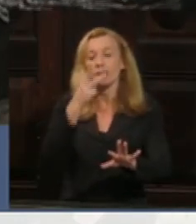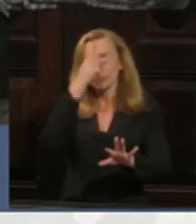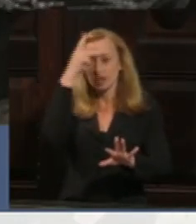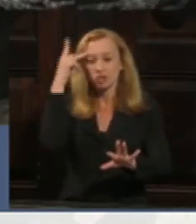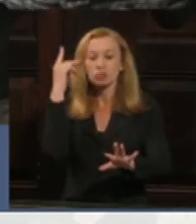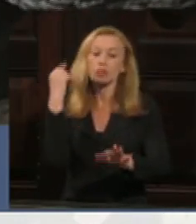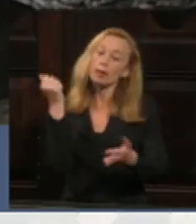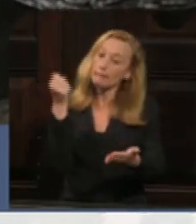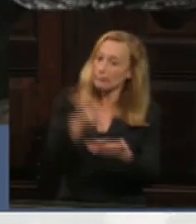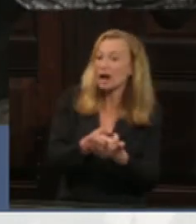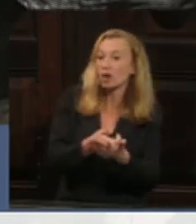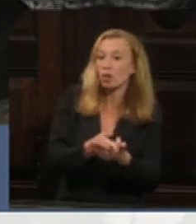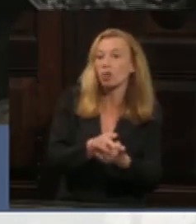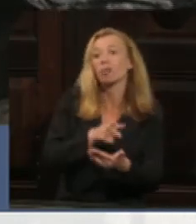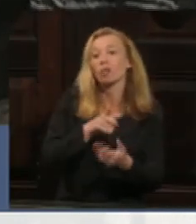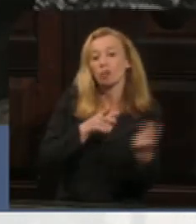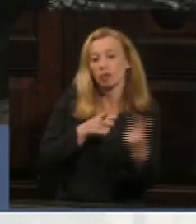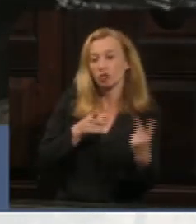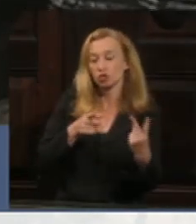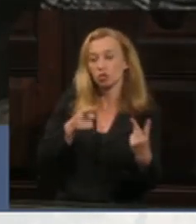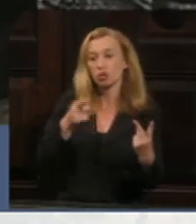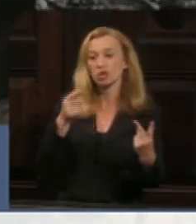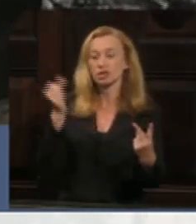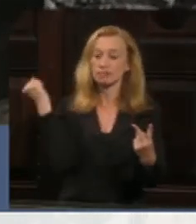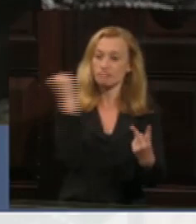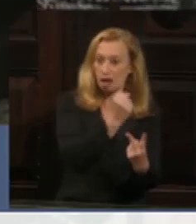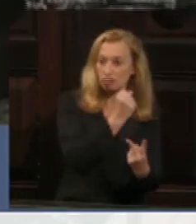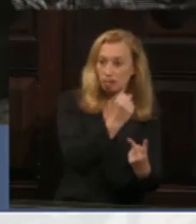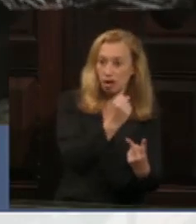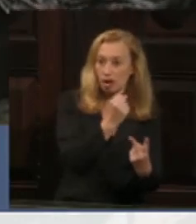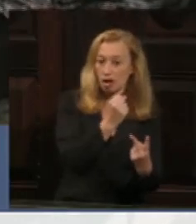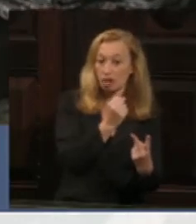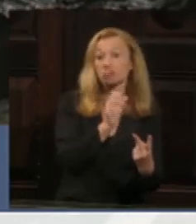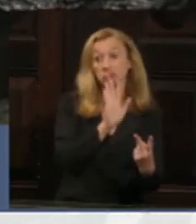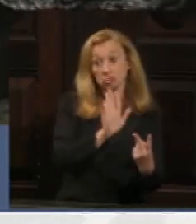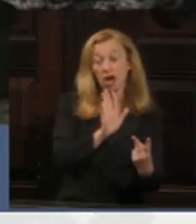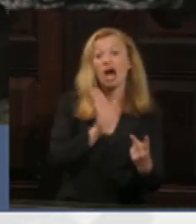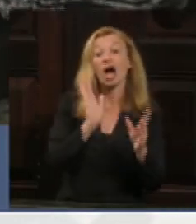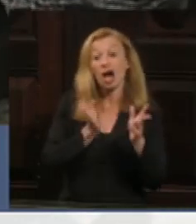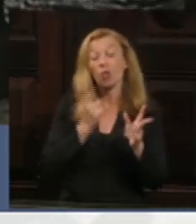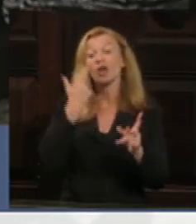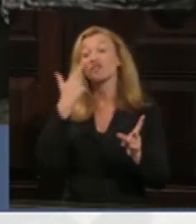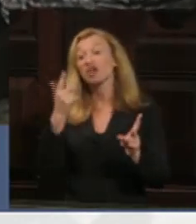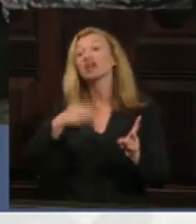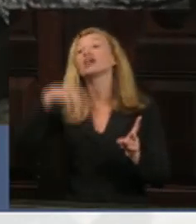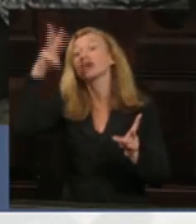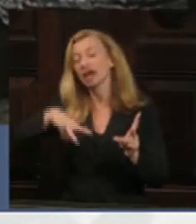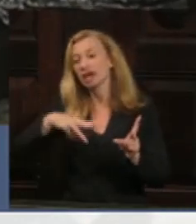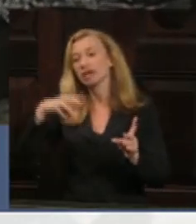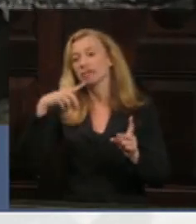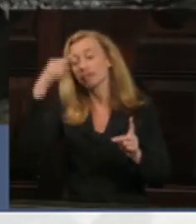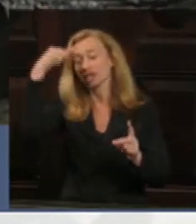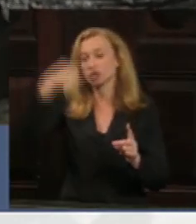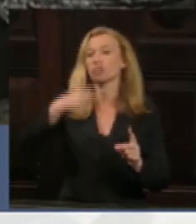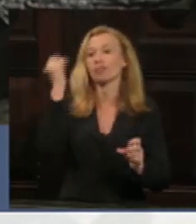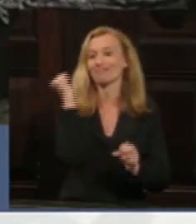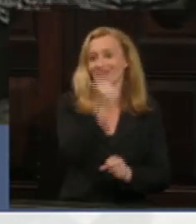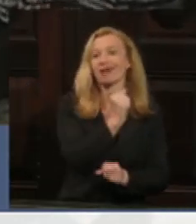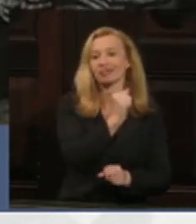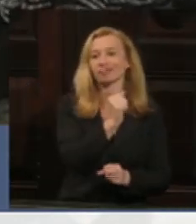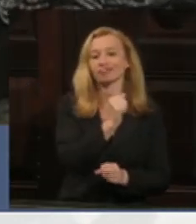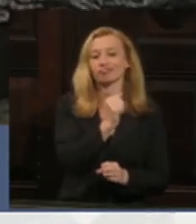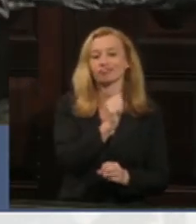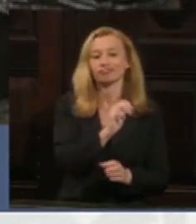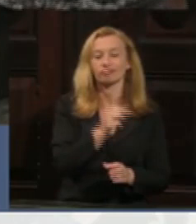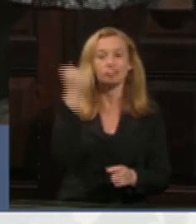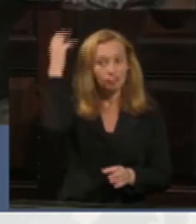representa um procedimento investigativo quanto aos que mais tinham interesse nessas mortes, né? Porque só falam da Marielle, mas também